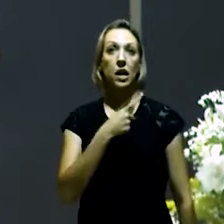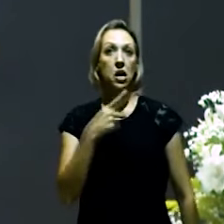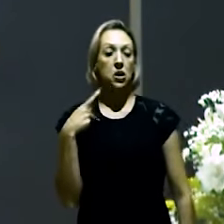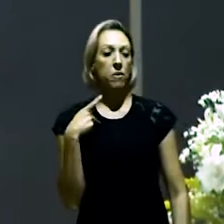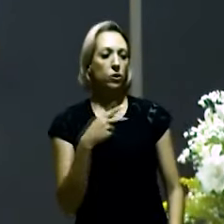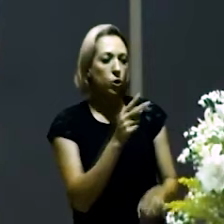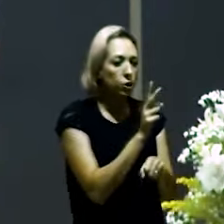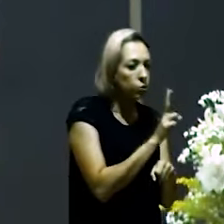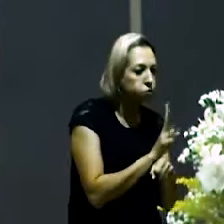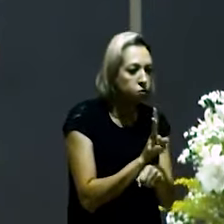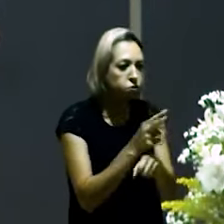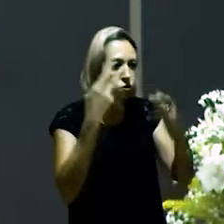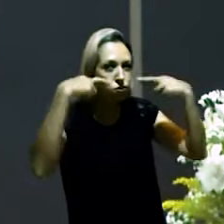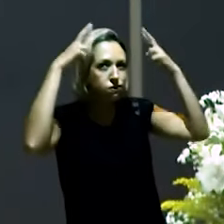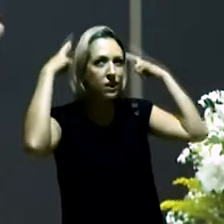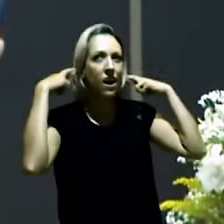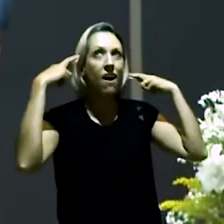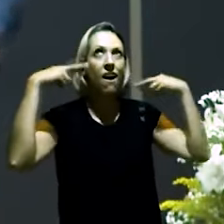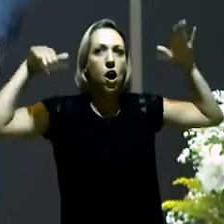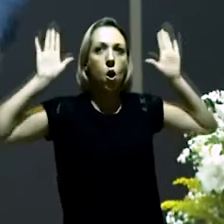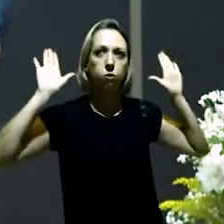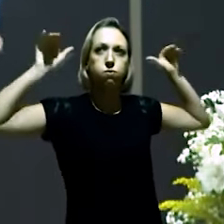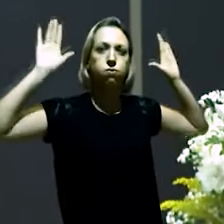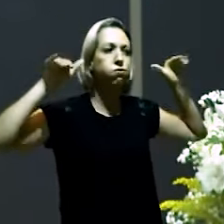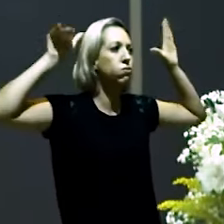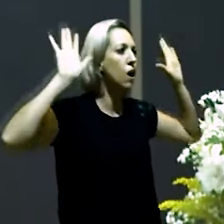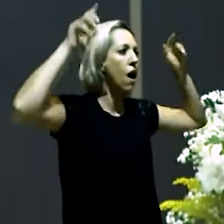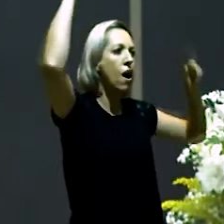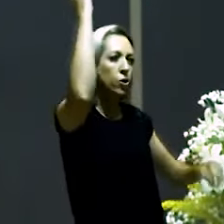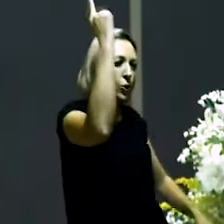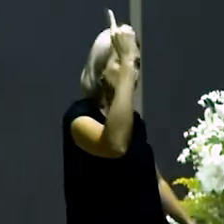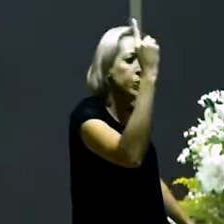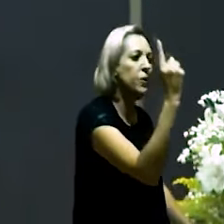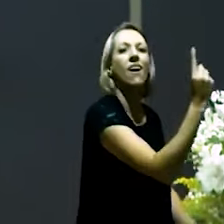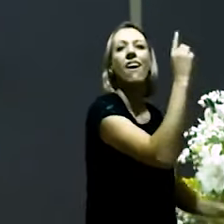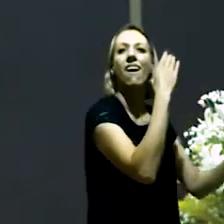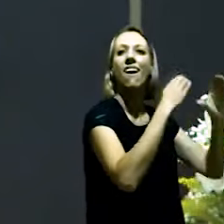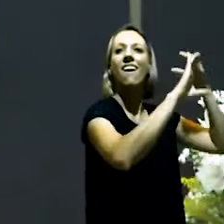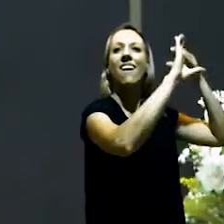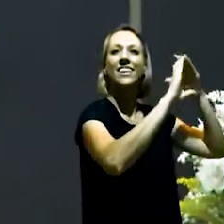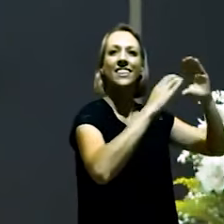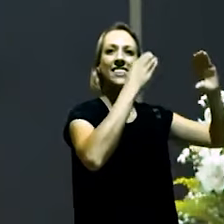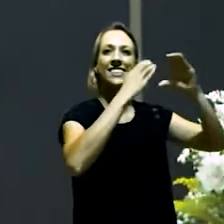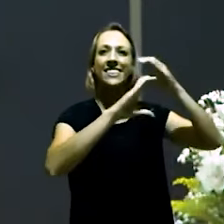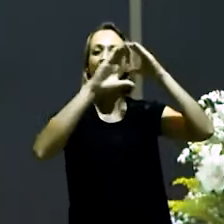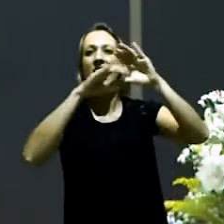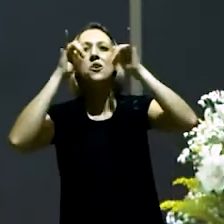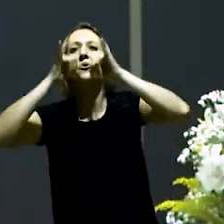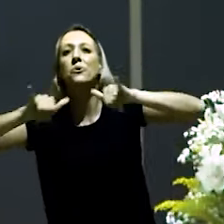ovelhas no campo, quando os anjos descem do céu e começam a cantar Hosana nas